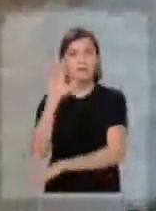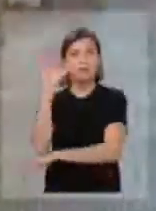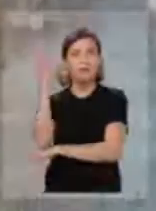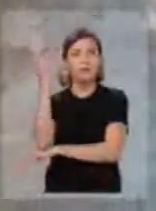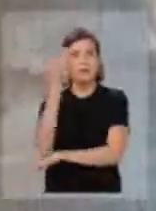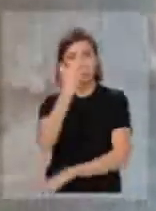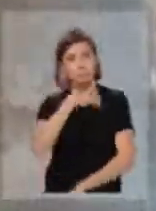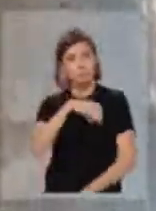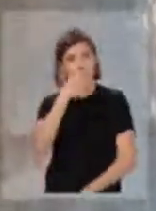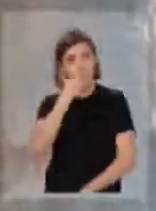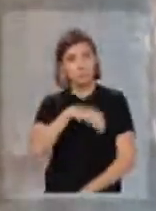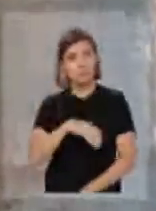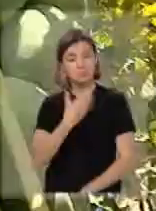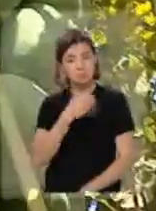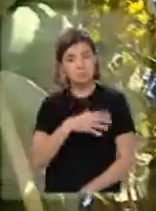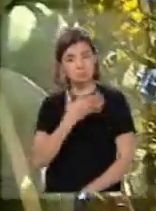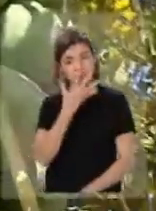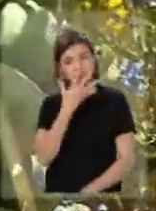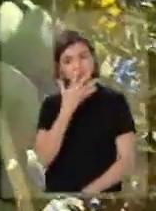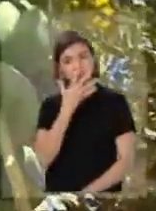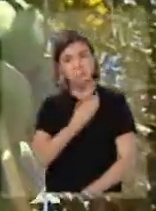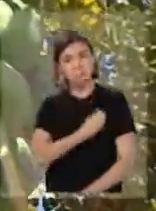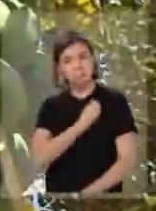Uma árvore dando frutos.